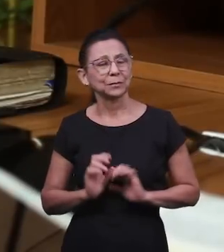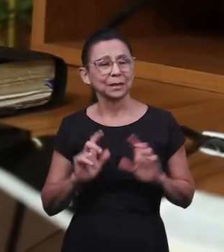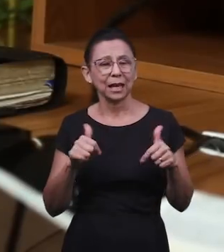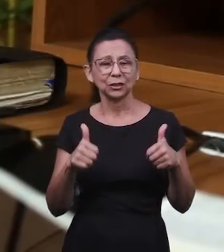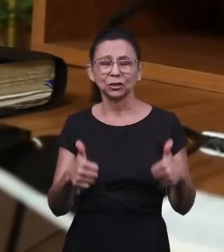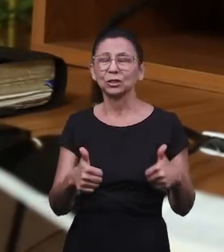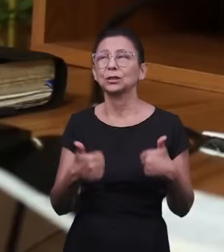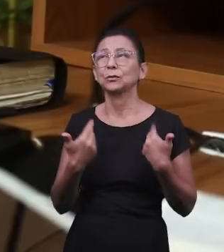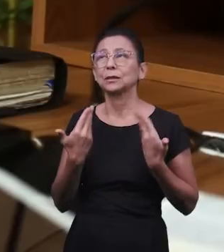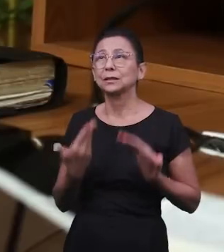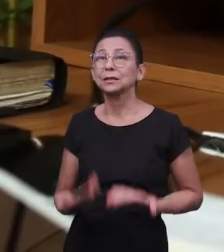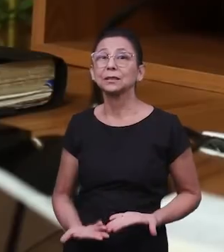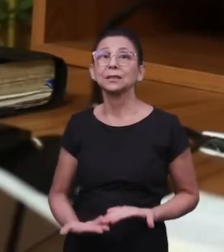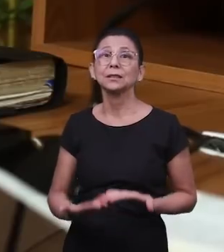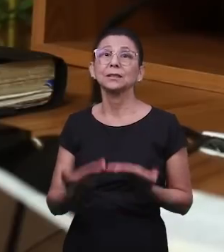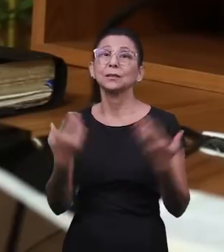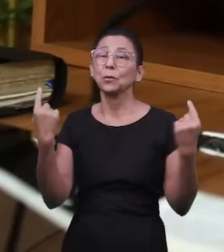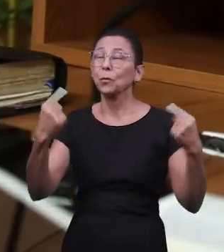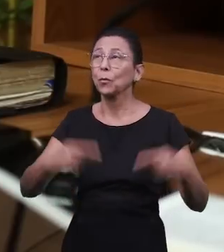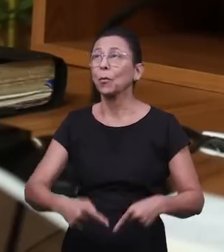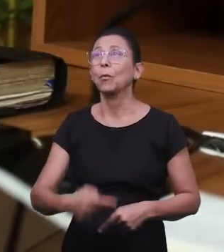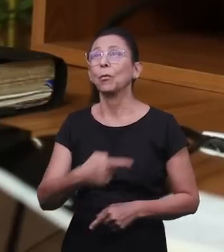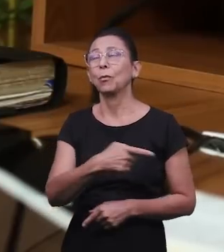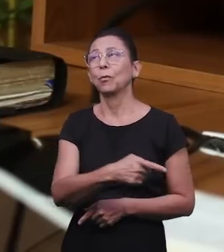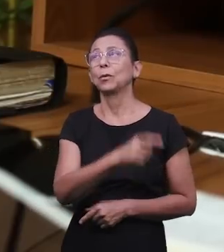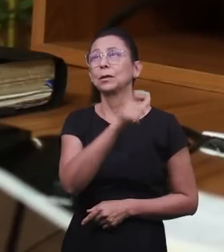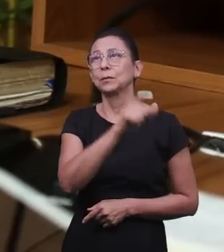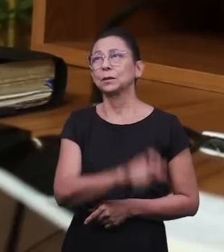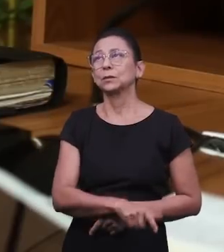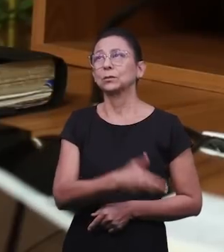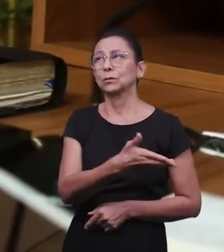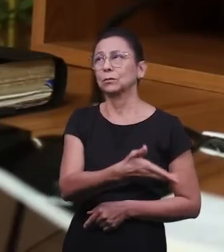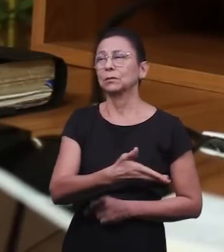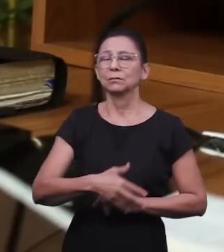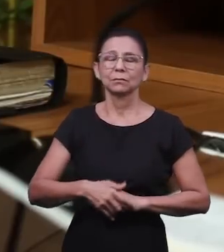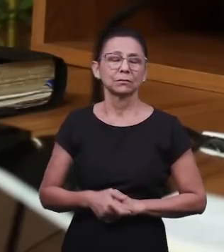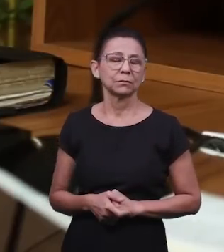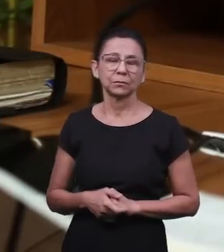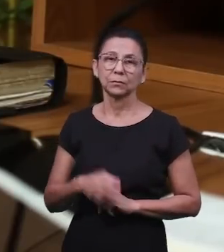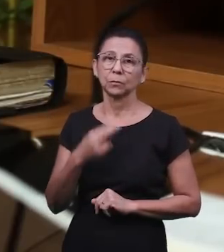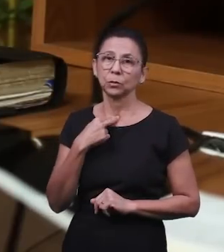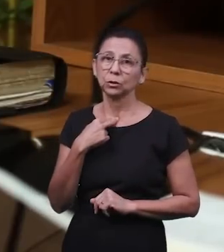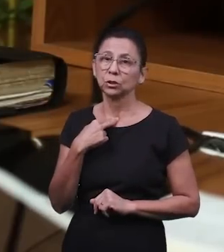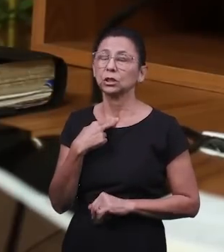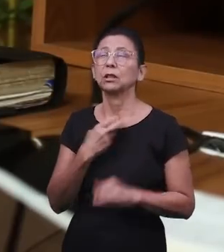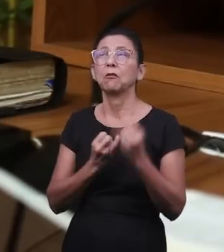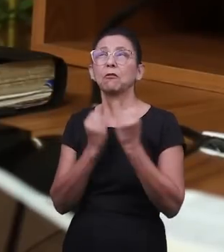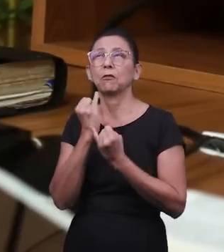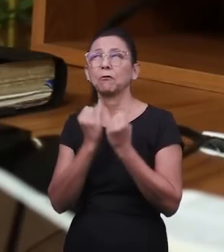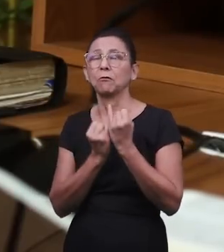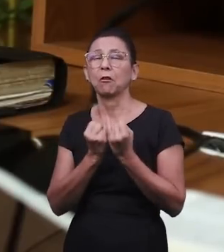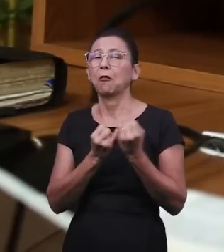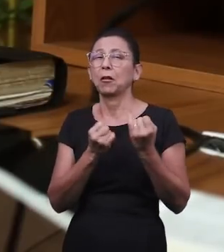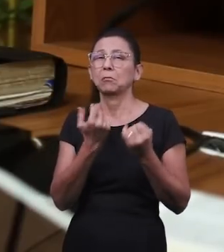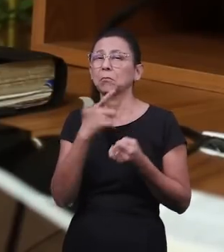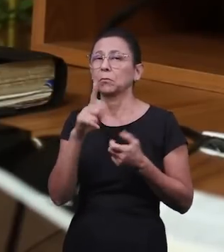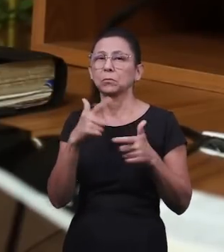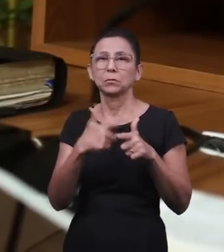como essa contra meu irmão, contra a pessoa tal. Ó, isso é fundamental na vida espiritual do